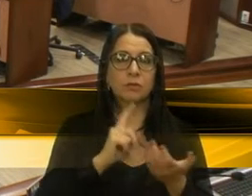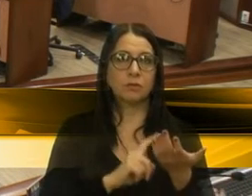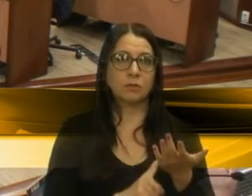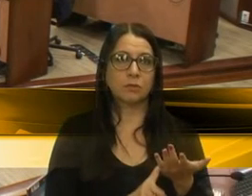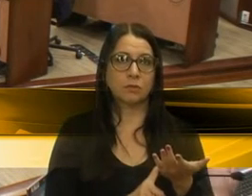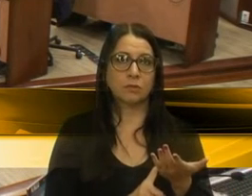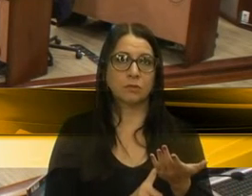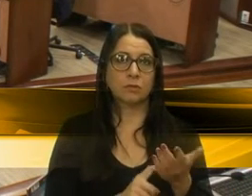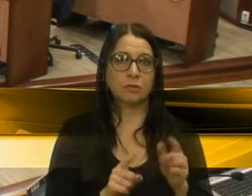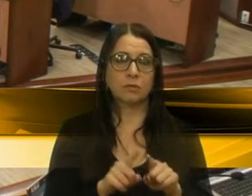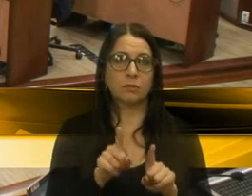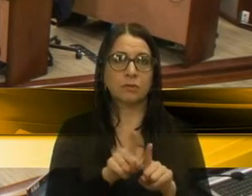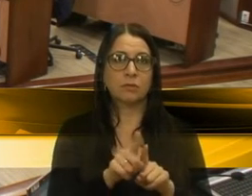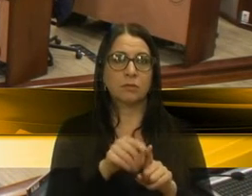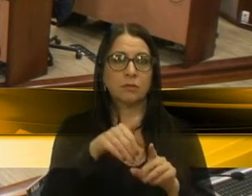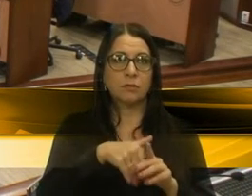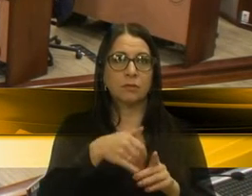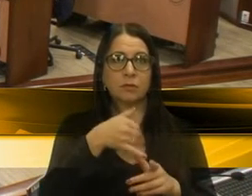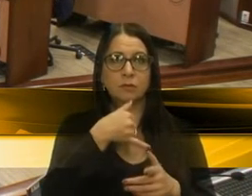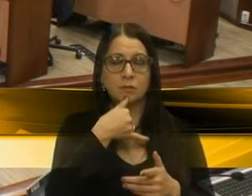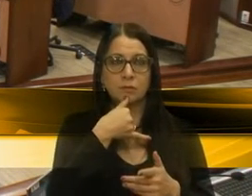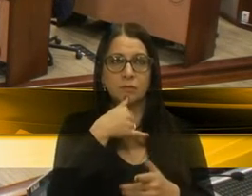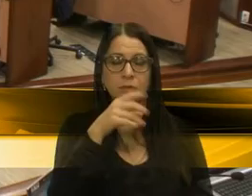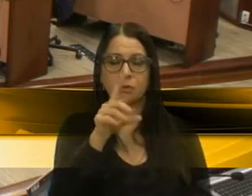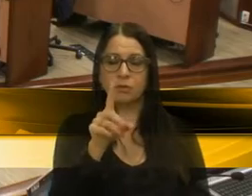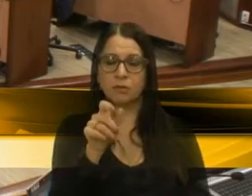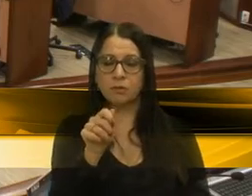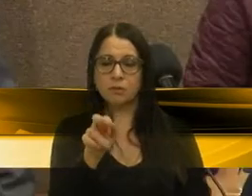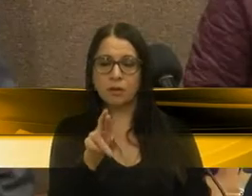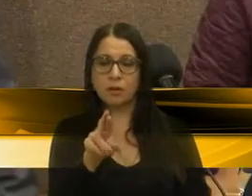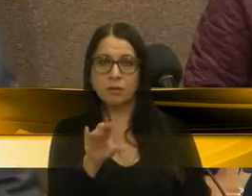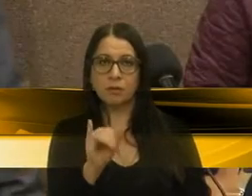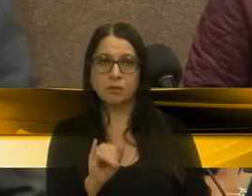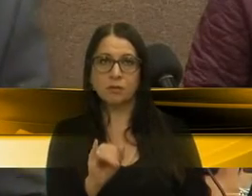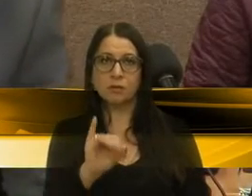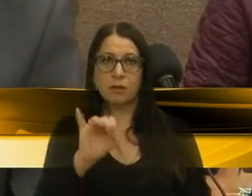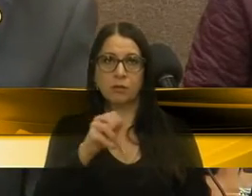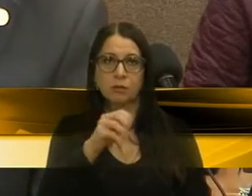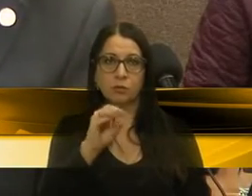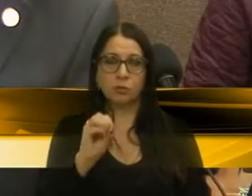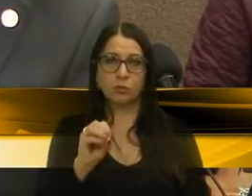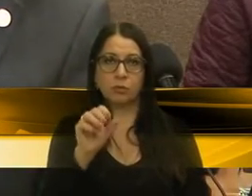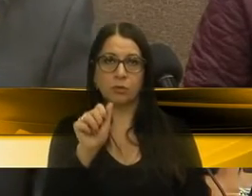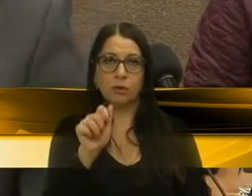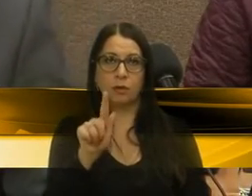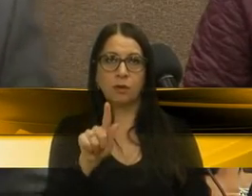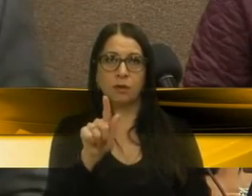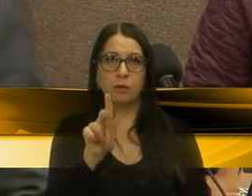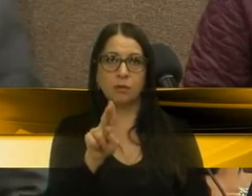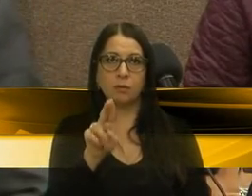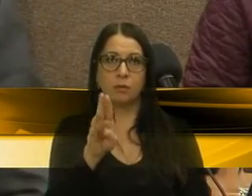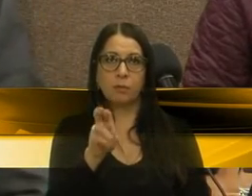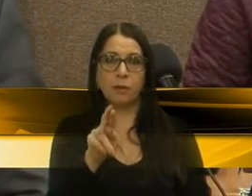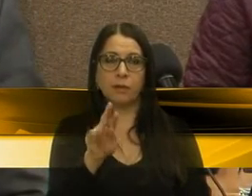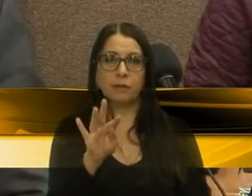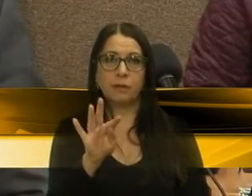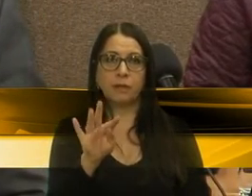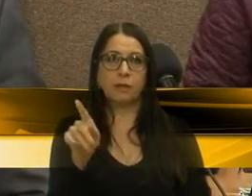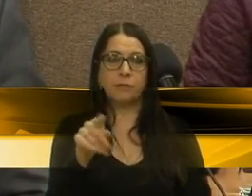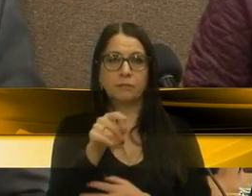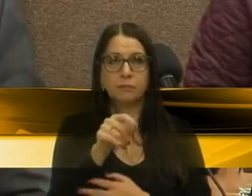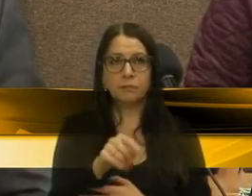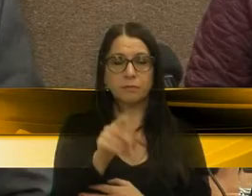um voto de pesar ao seu Darcy João Galbert, que faleceu no dia de ontem,